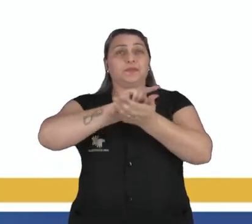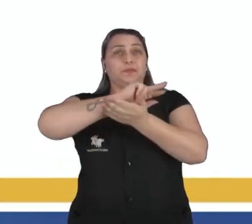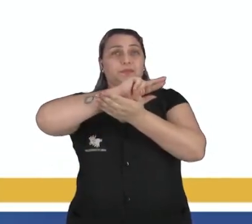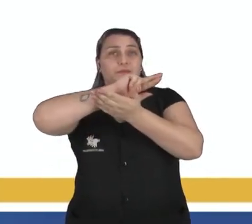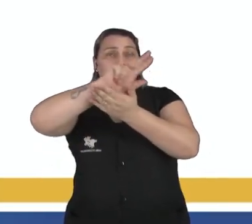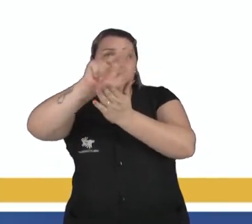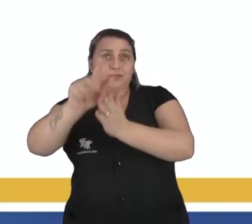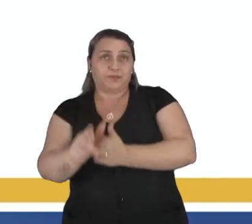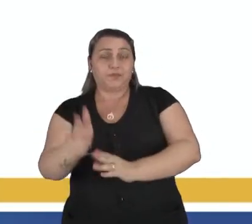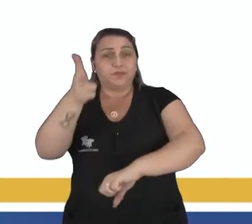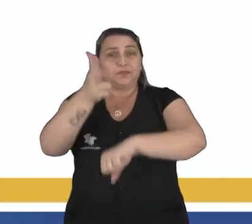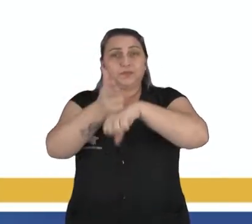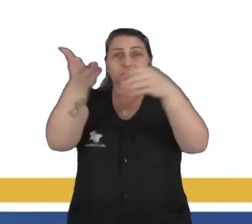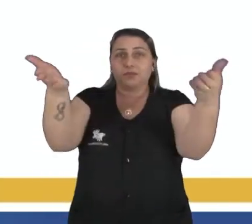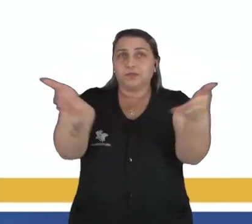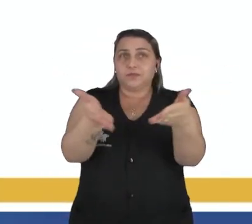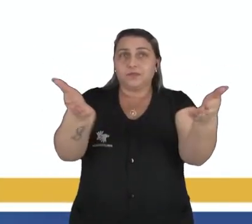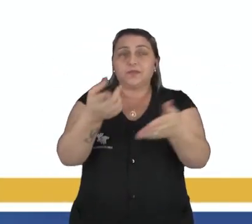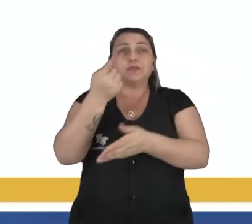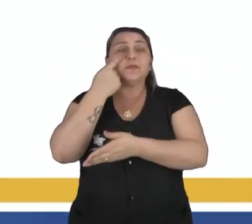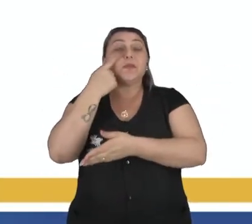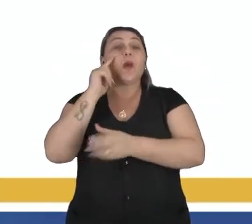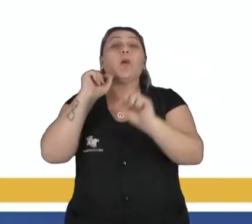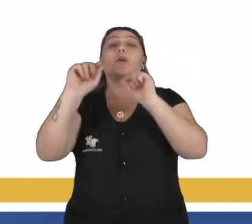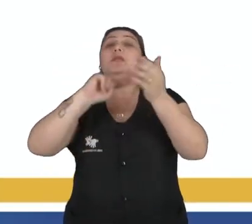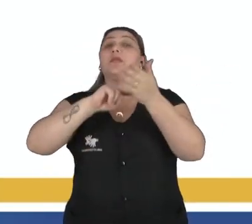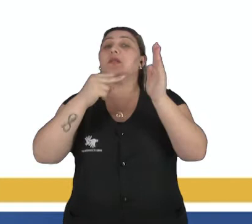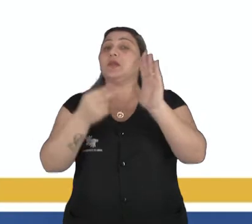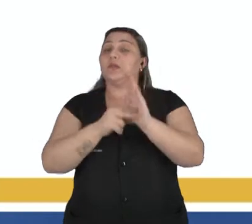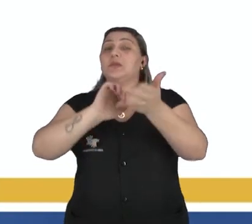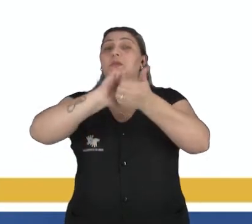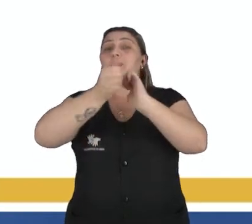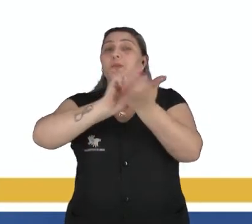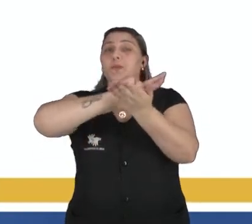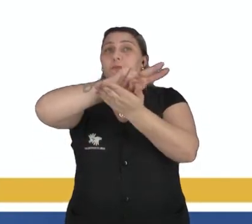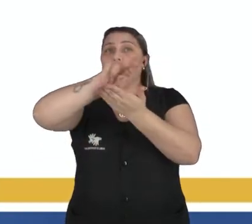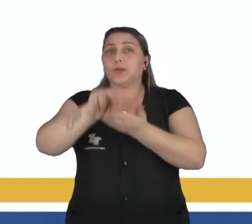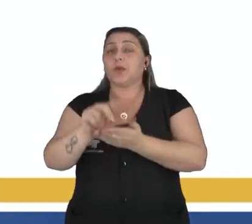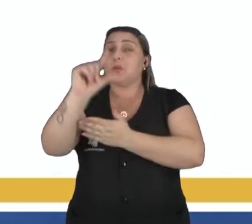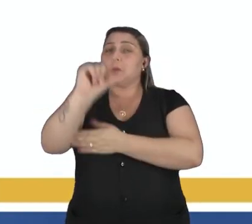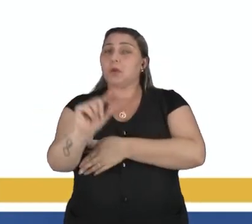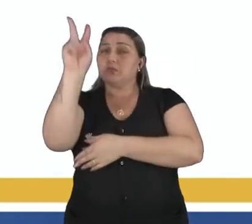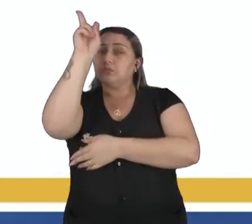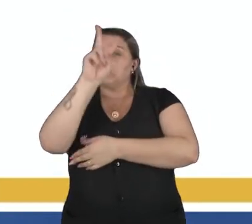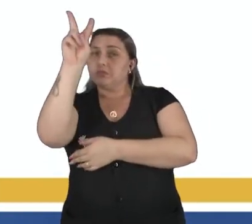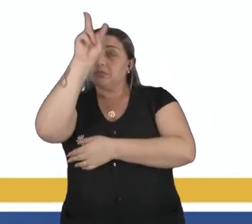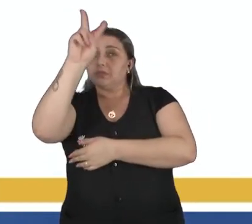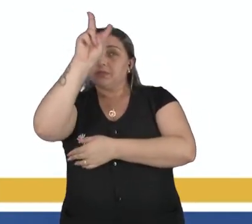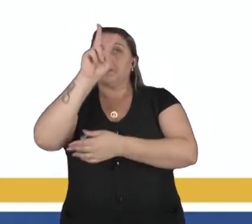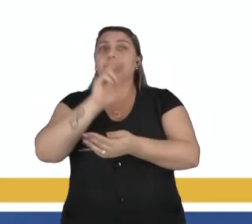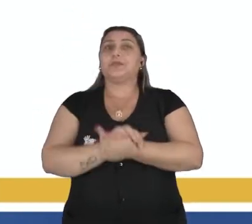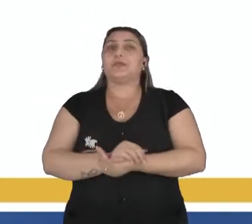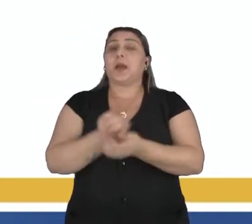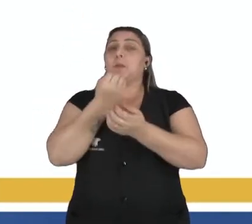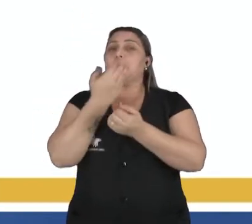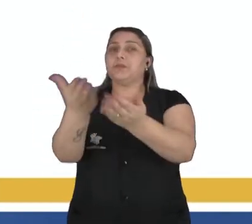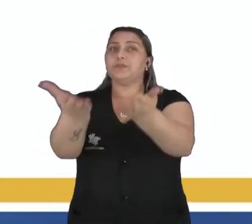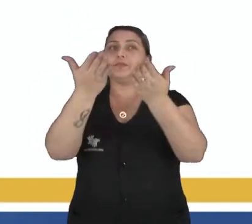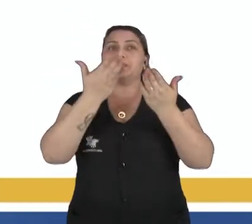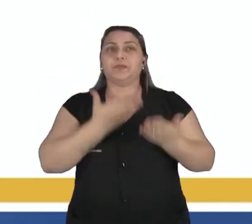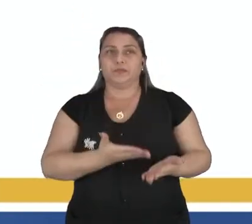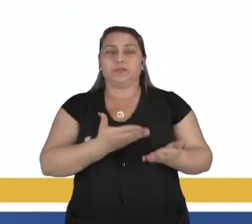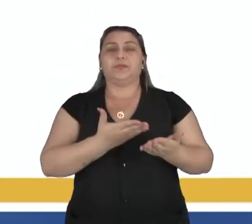Atletismo. No vídeo de hoje, veremos o que é este tal de atletismo e um pouquinho de sua história. Sejam